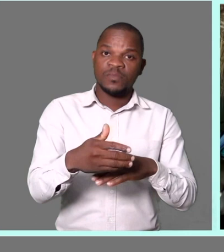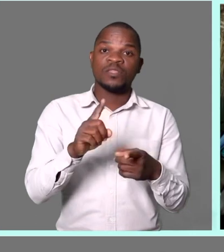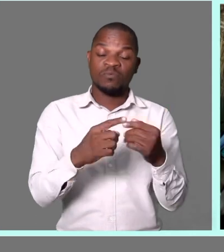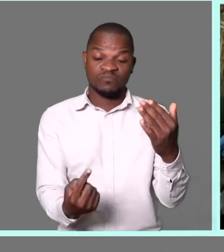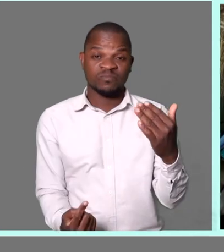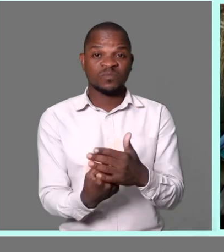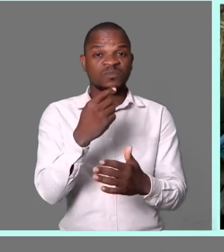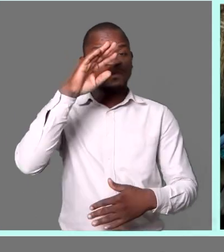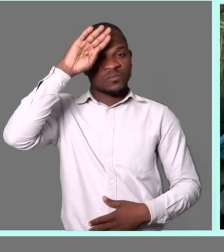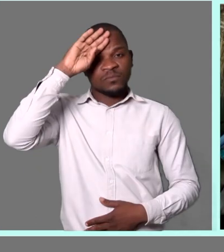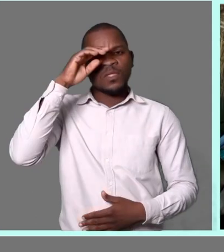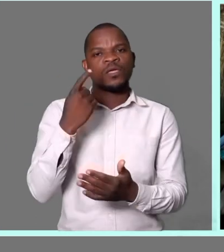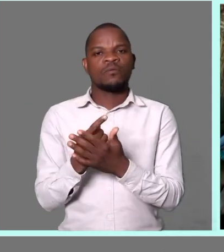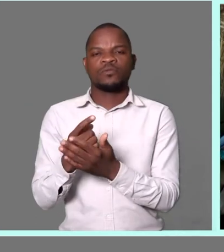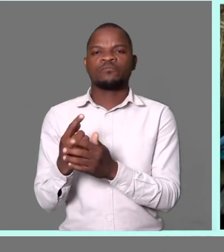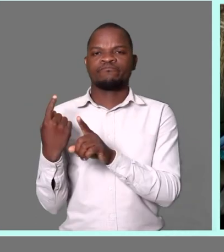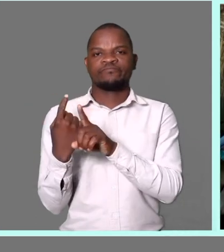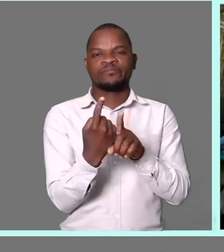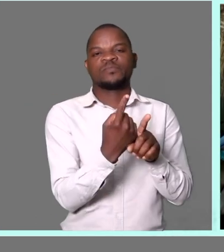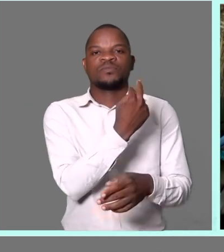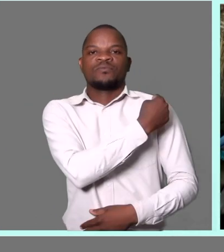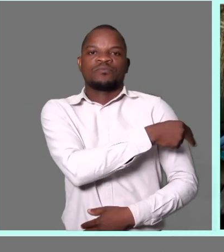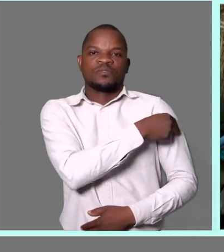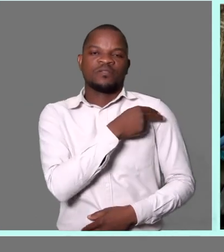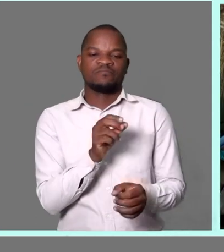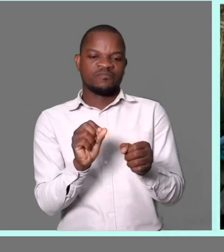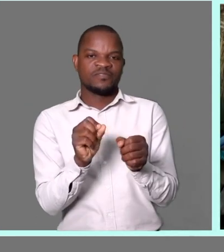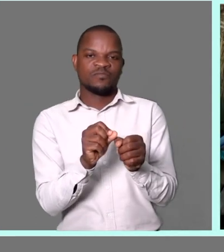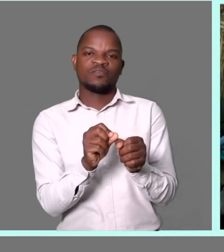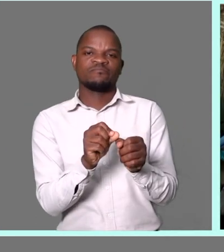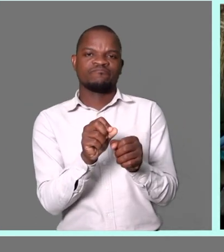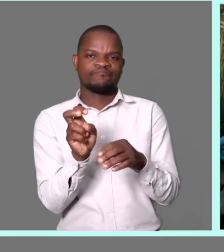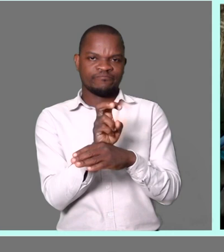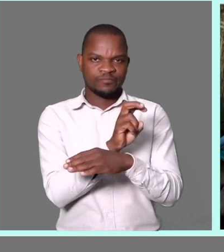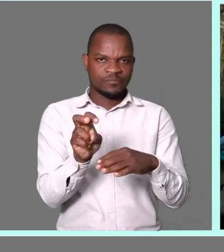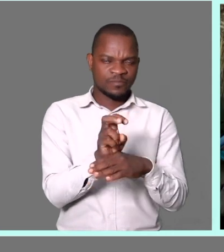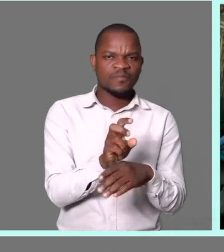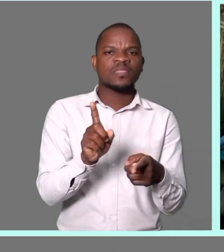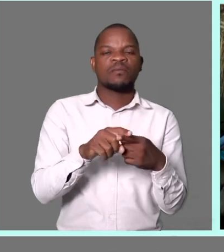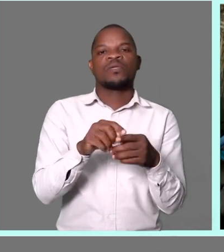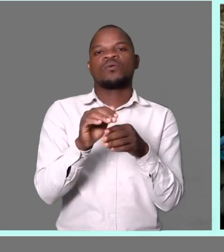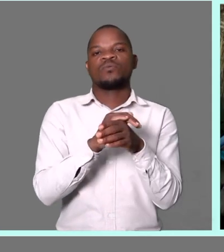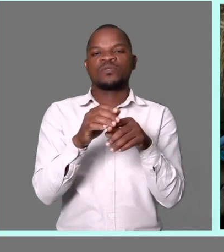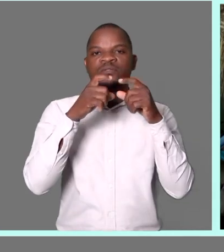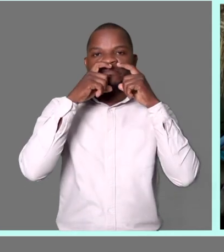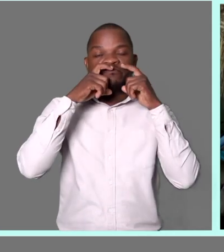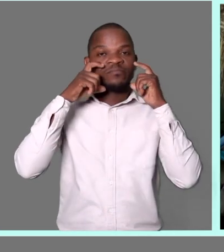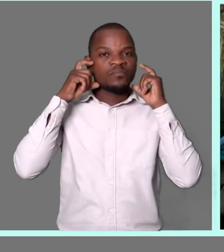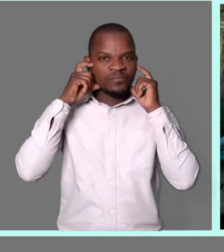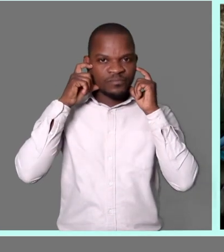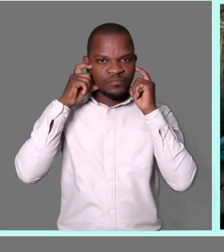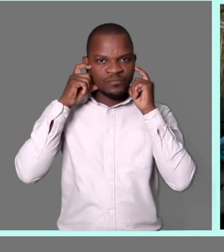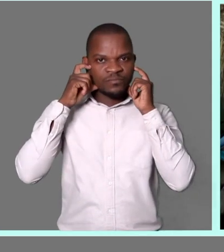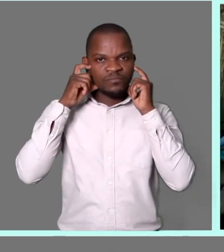E quando está doente, a criança leva-se sempre no hospital para fazer a assistência da saúde da criança. E usando